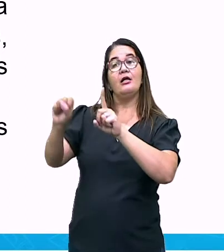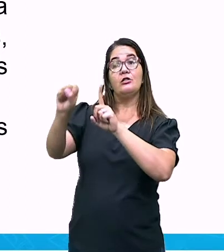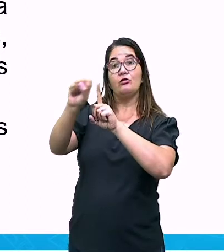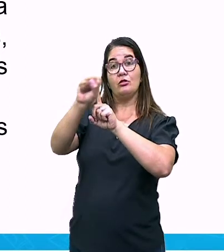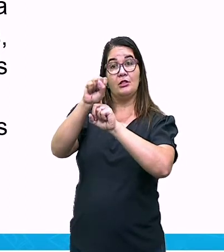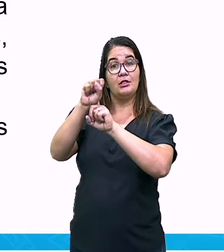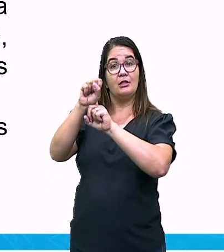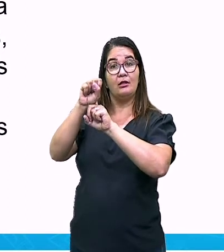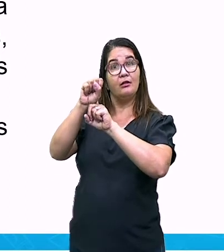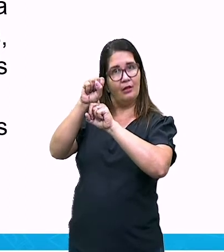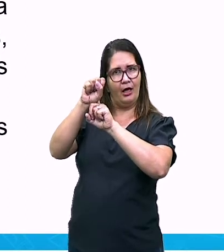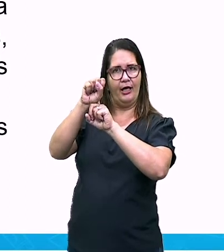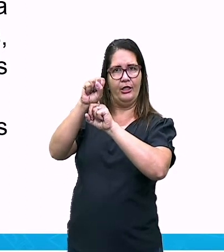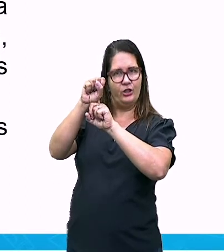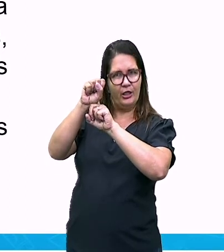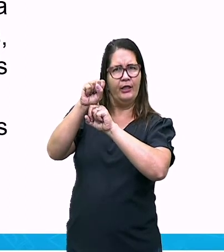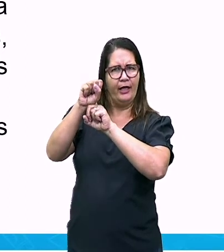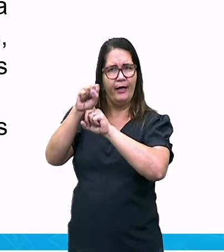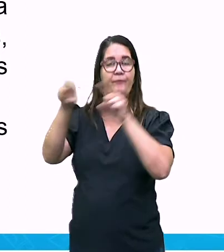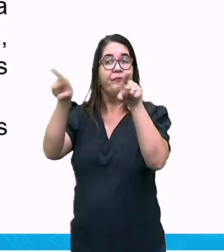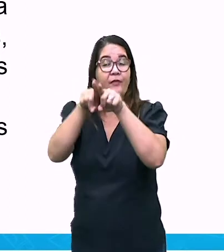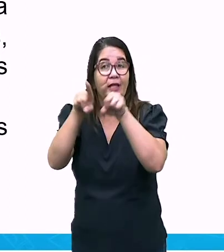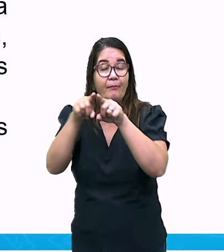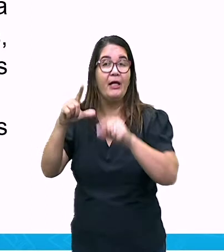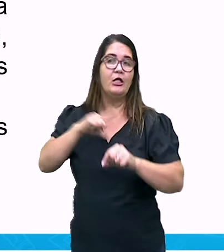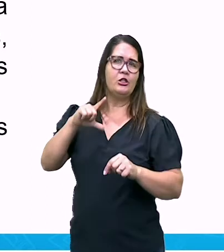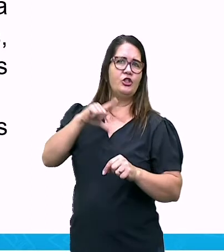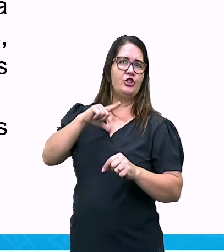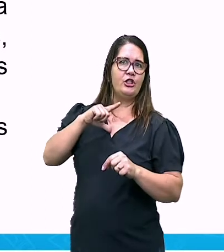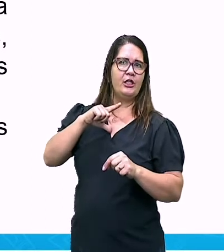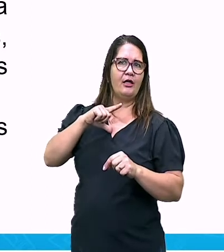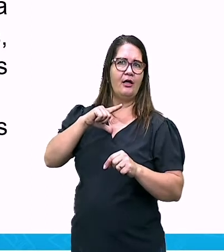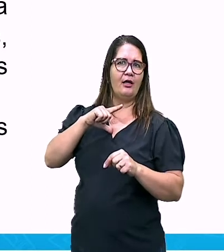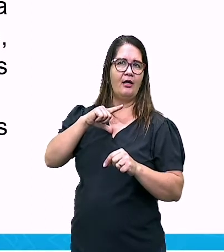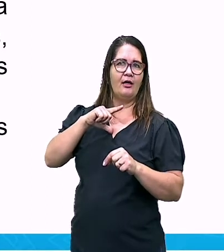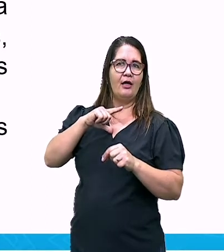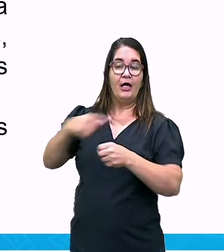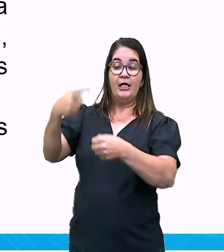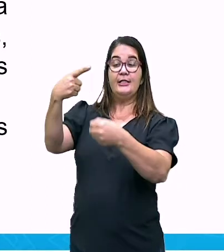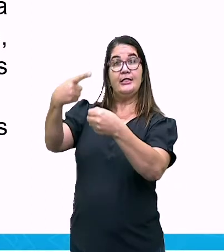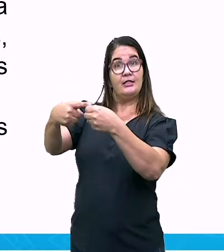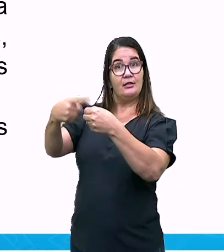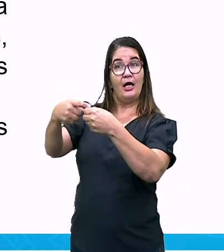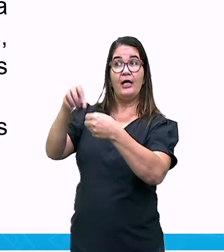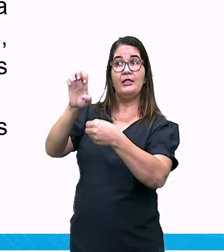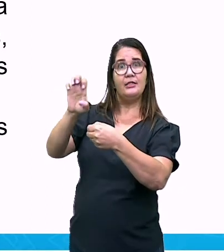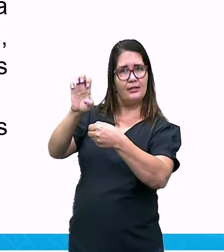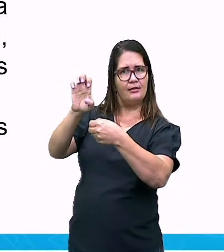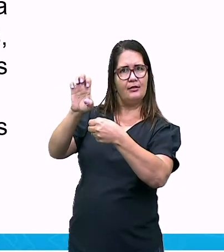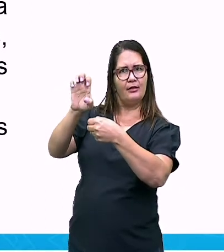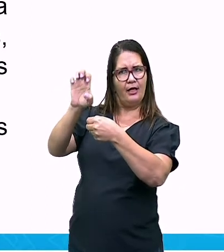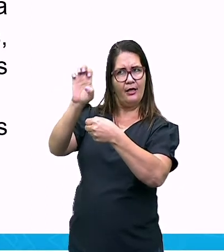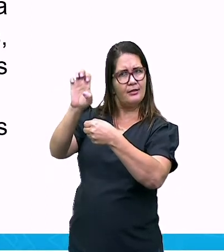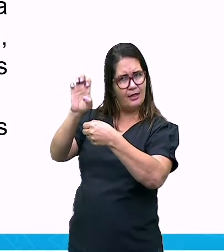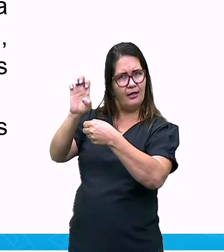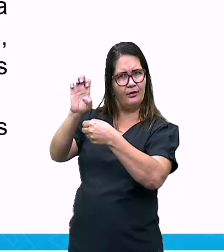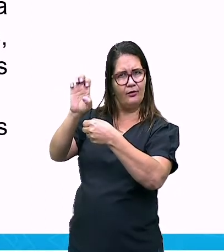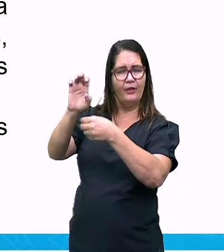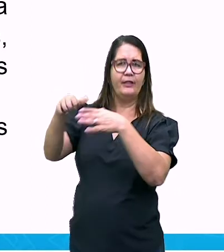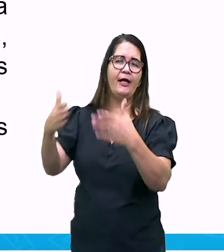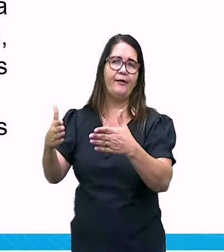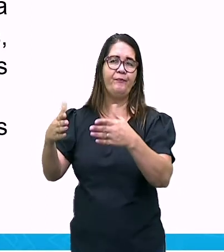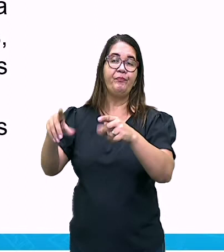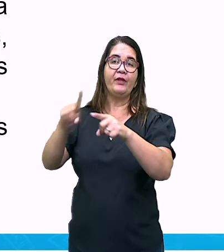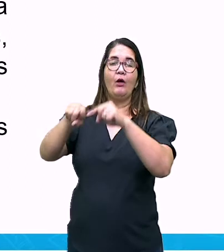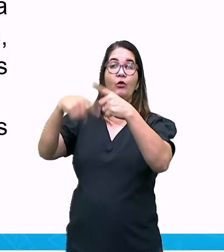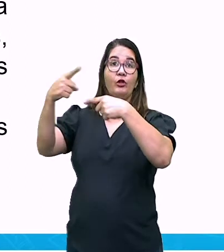da Assembleia que auxiliavam o rei instituem uma série de mudanças ampliando a participação dos cidadãos